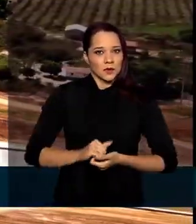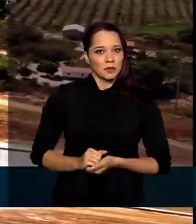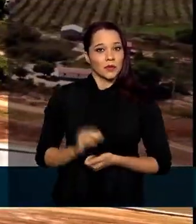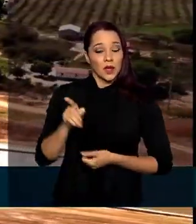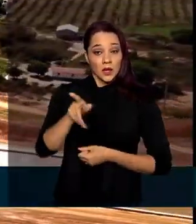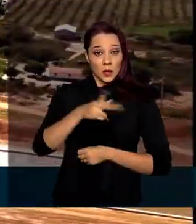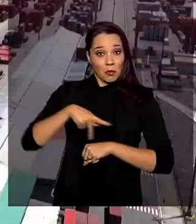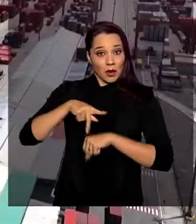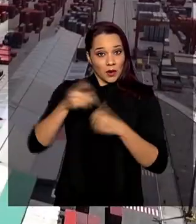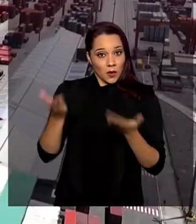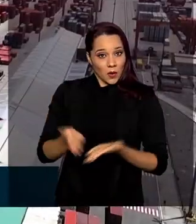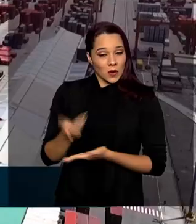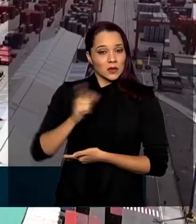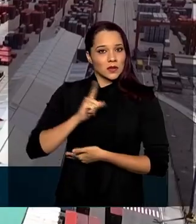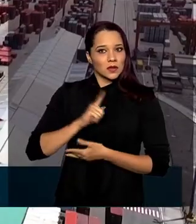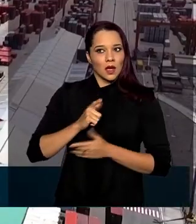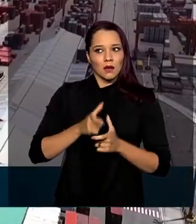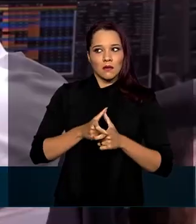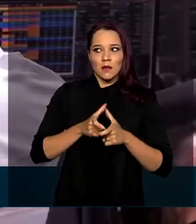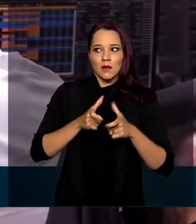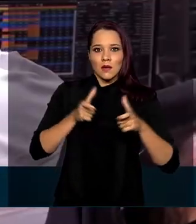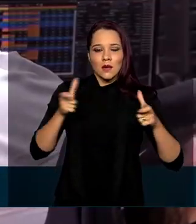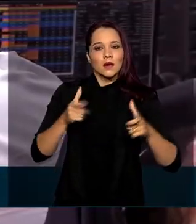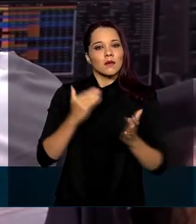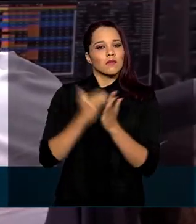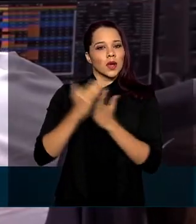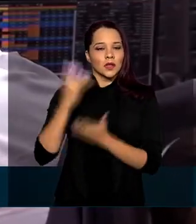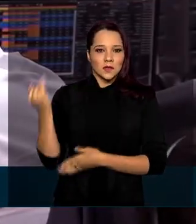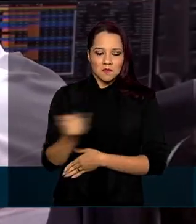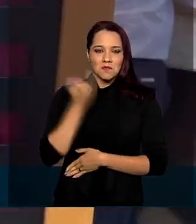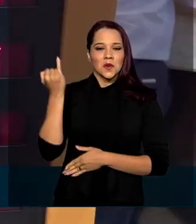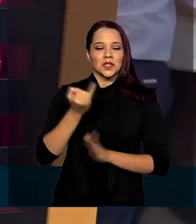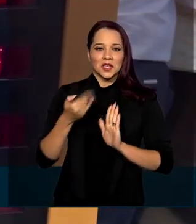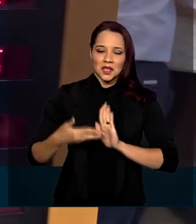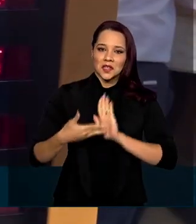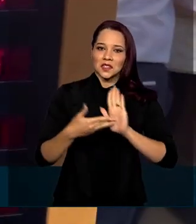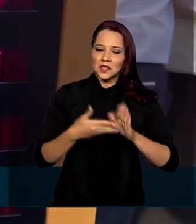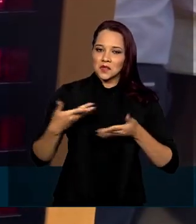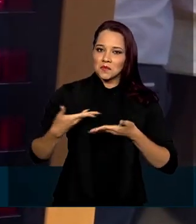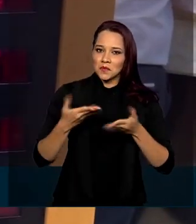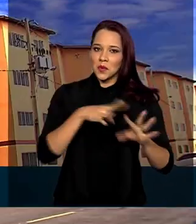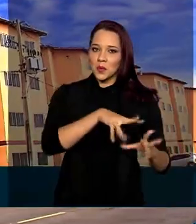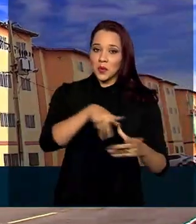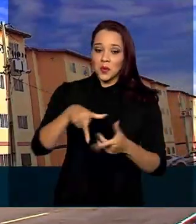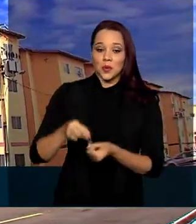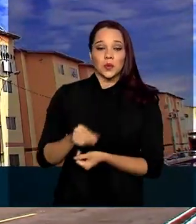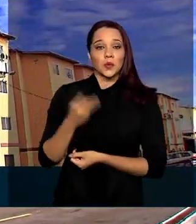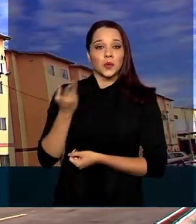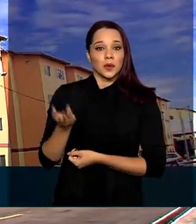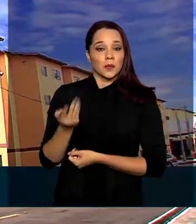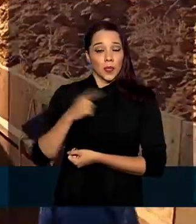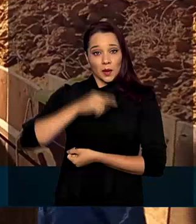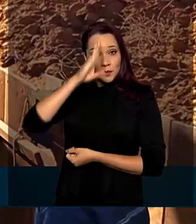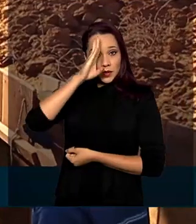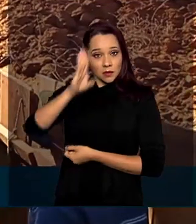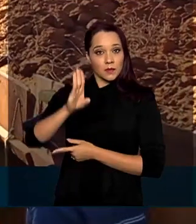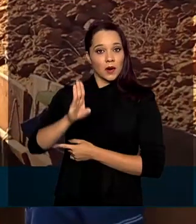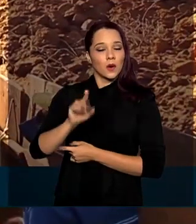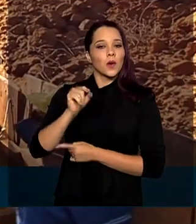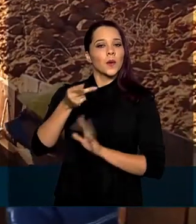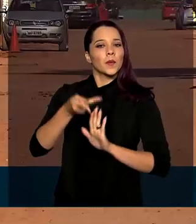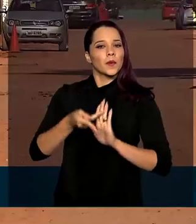país tem hoje uma das maiores e mais relevantes carteiras à disposição do mundo. Entre as prioridades,